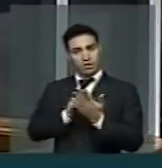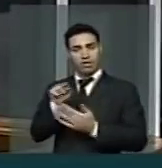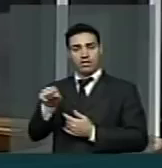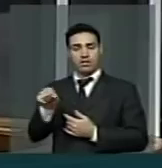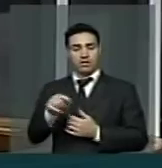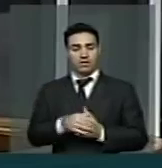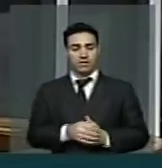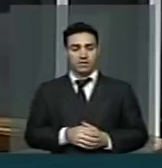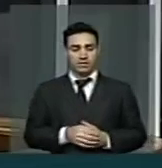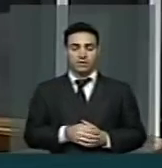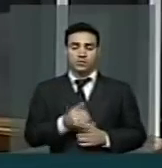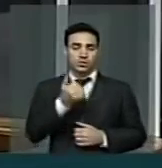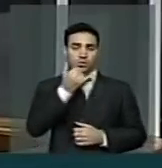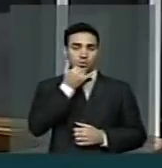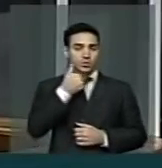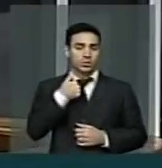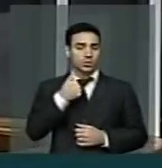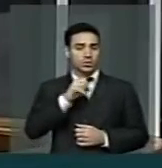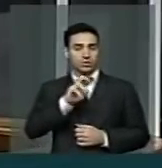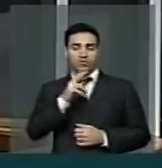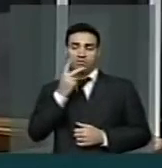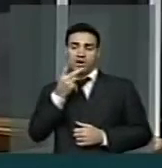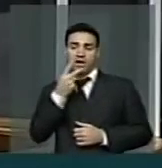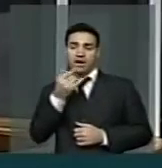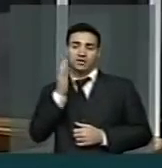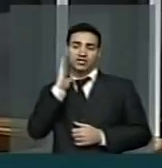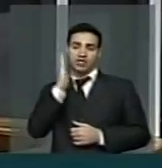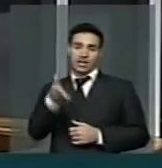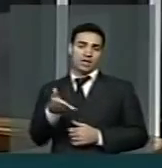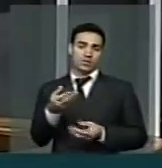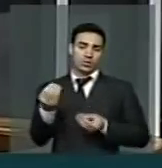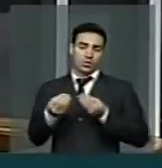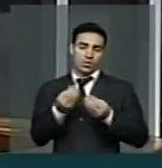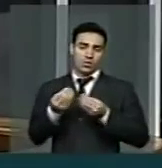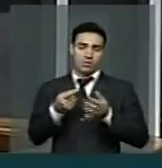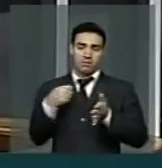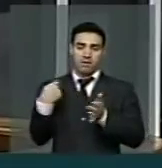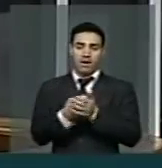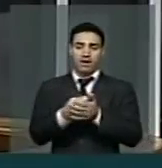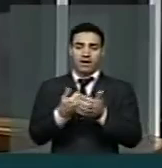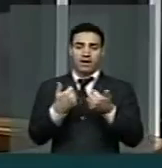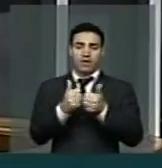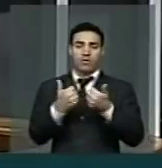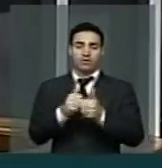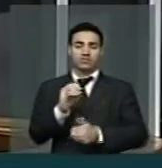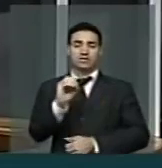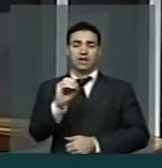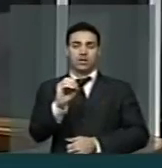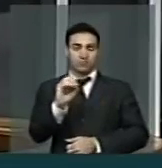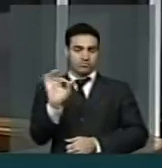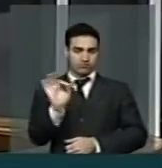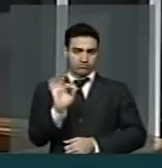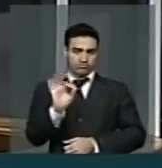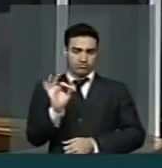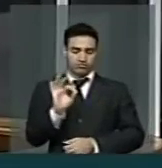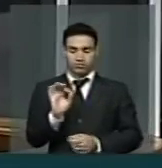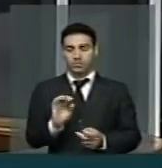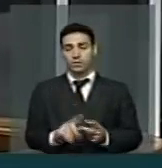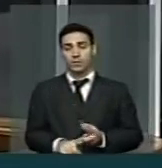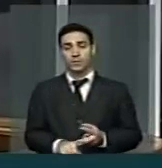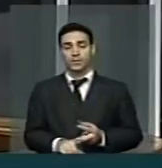Eu não vou falar diretamente sobre a tarifa zero, sobre a